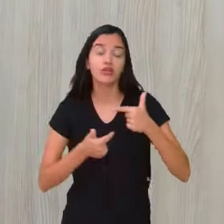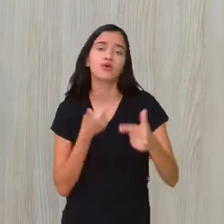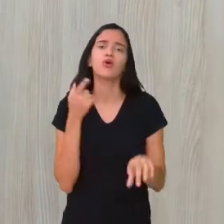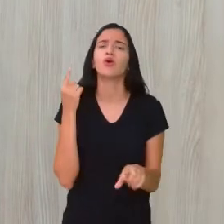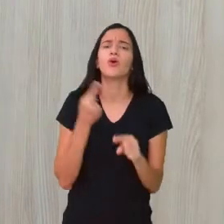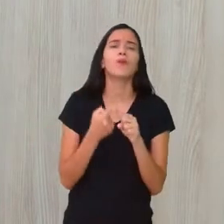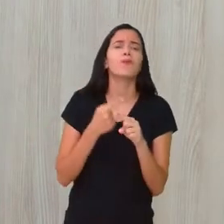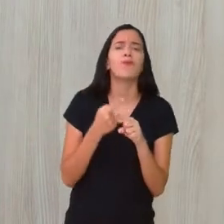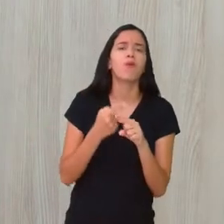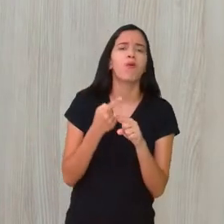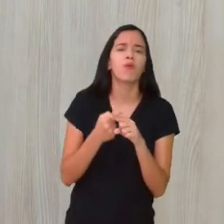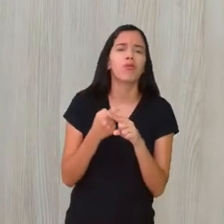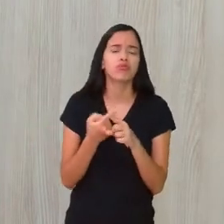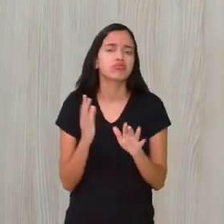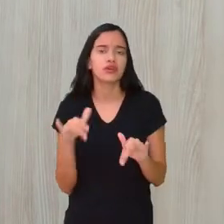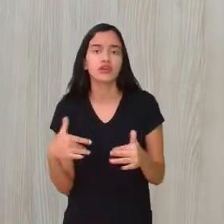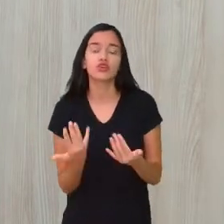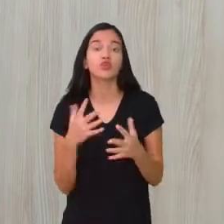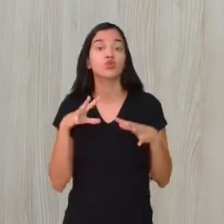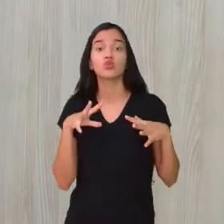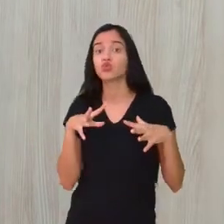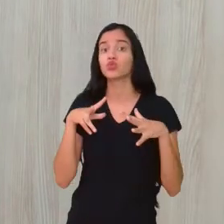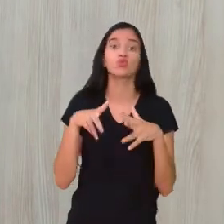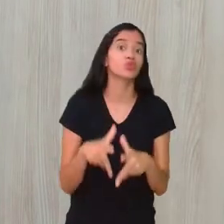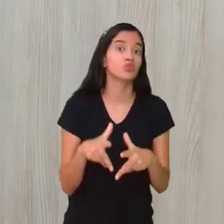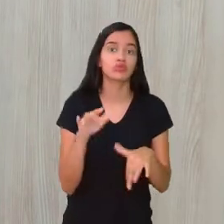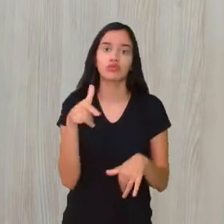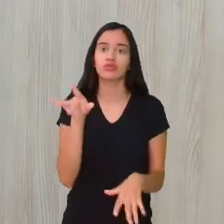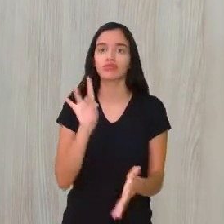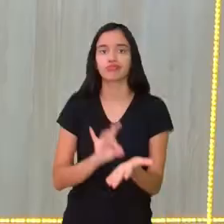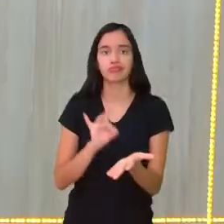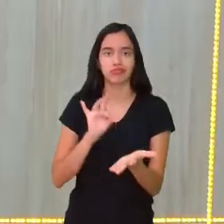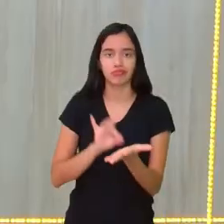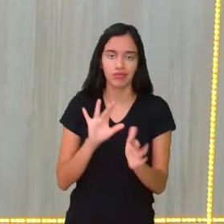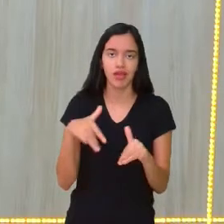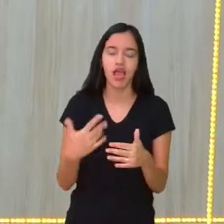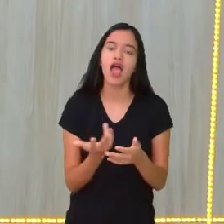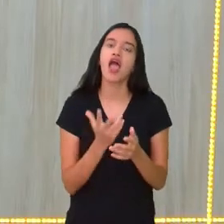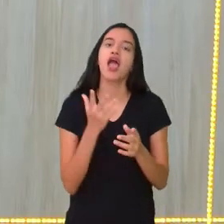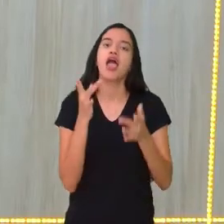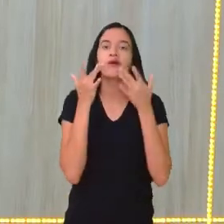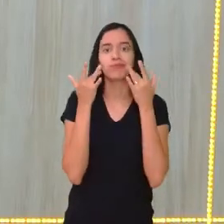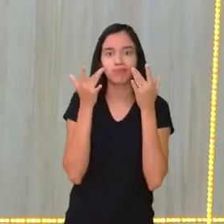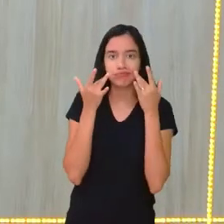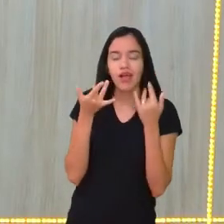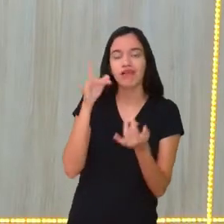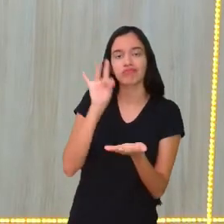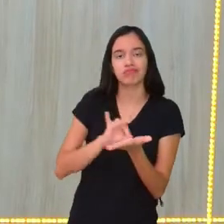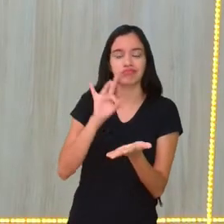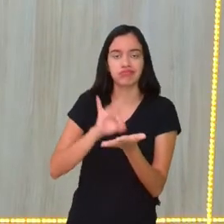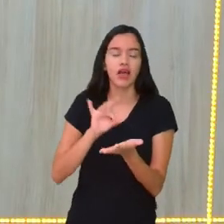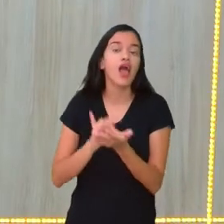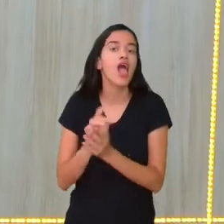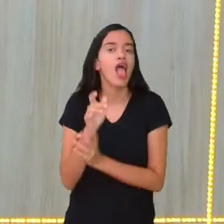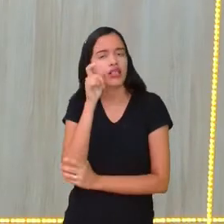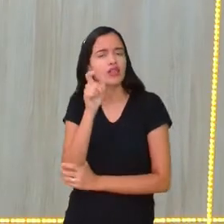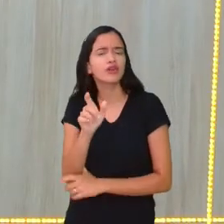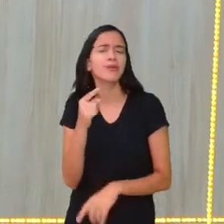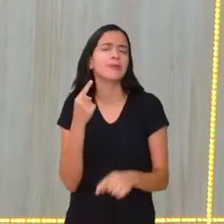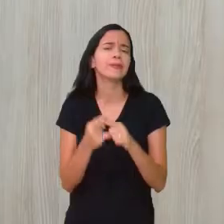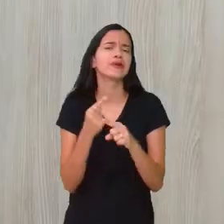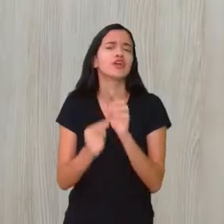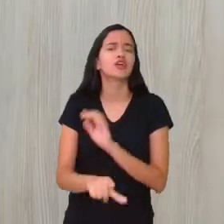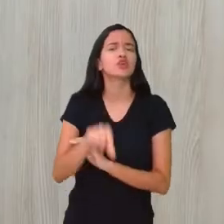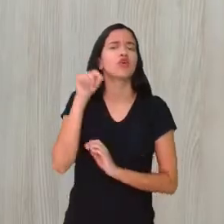fazia as greves, tudo isso dentro de um realismo, né? Isso. É uma peça realista. Muito interessante. E por que a gente escolheu